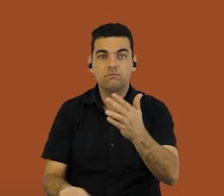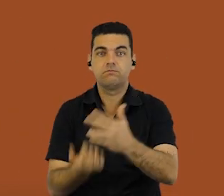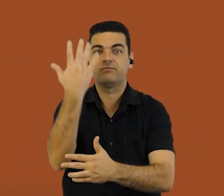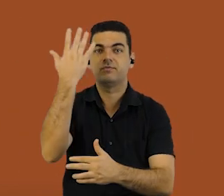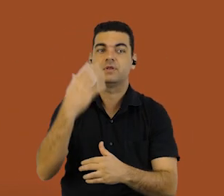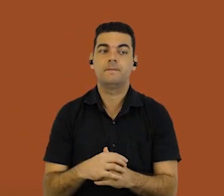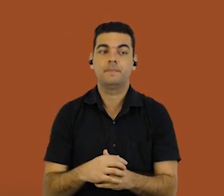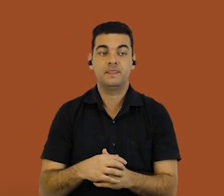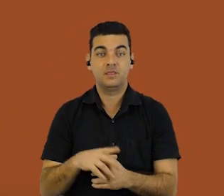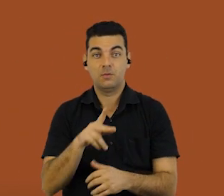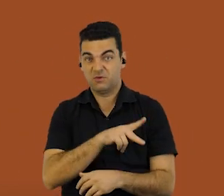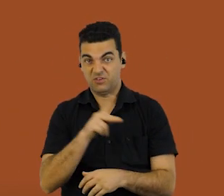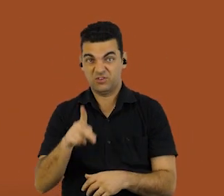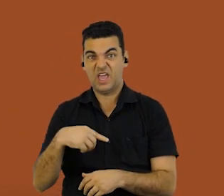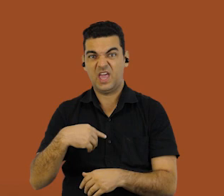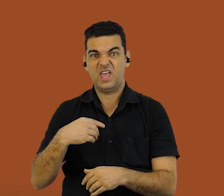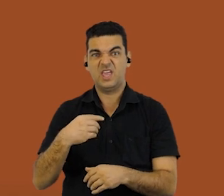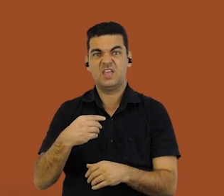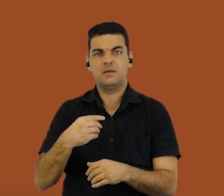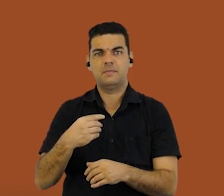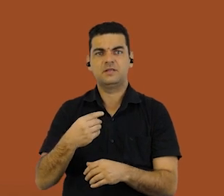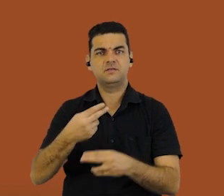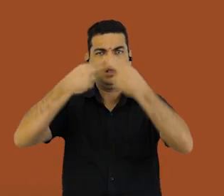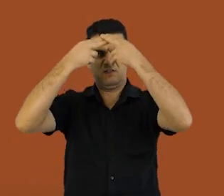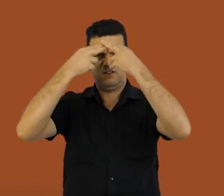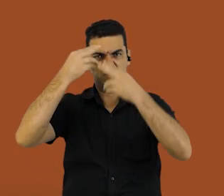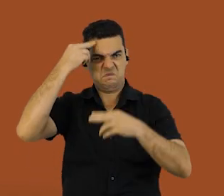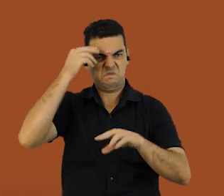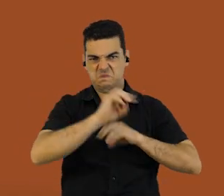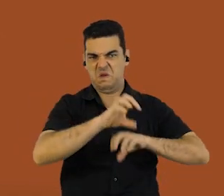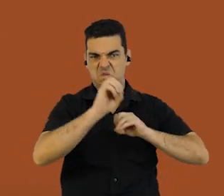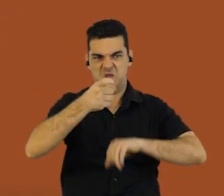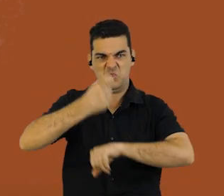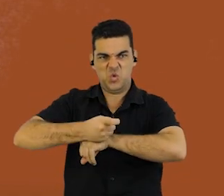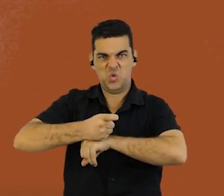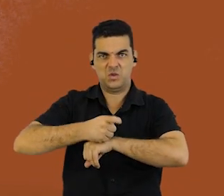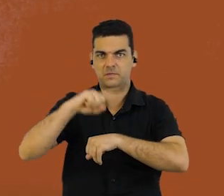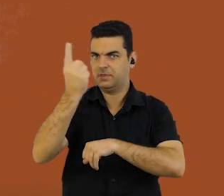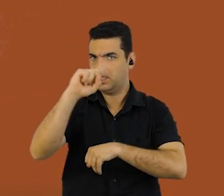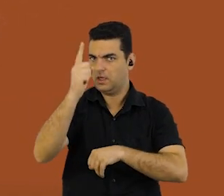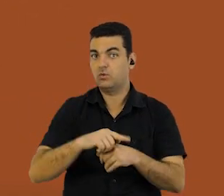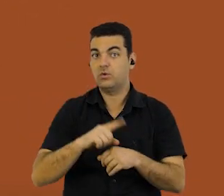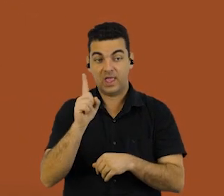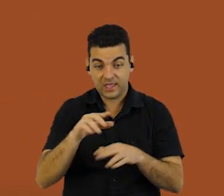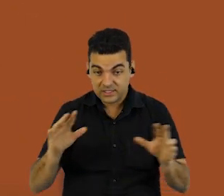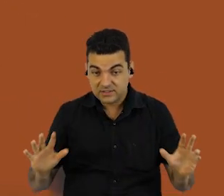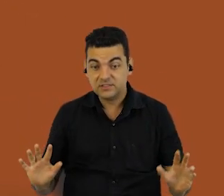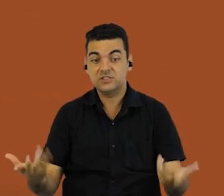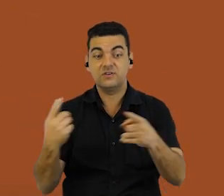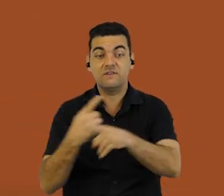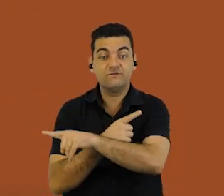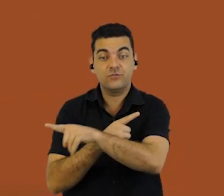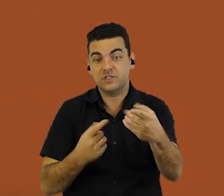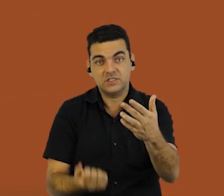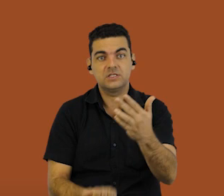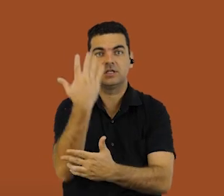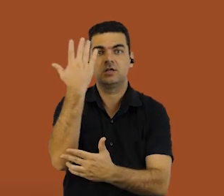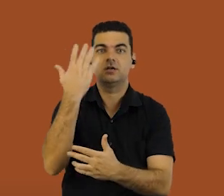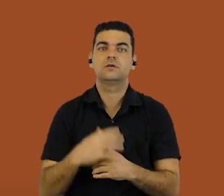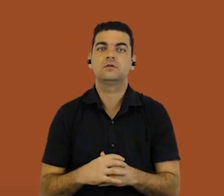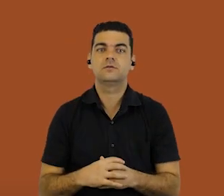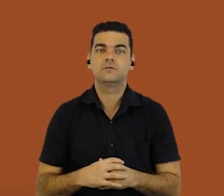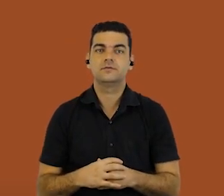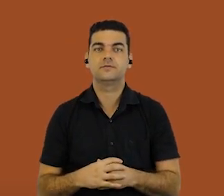O papel do professor não é de replicação de conhecimento, mas é de fomentar a produção do